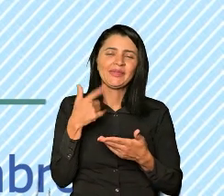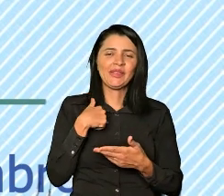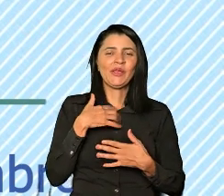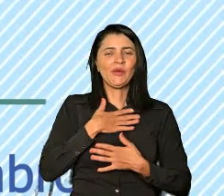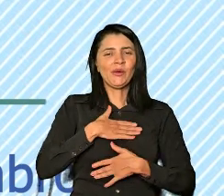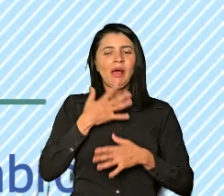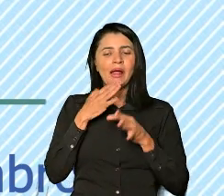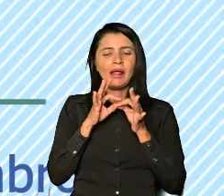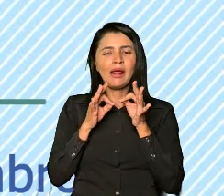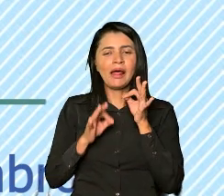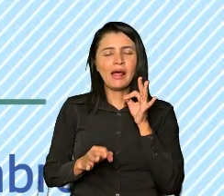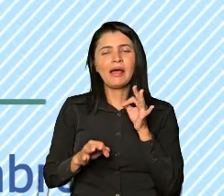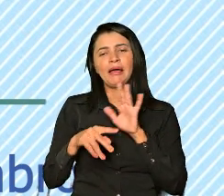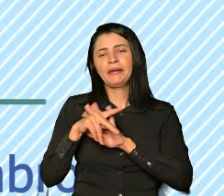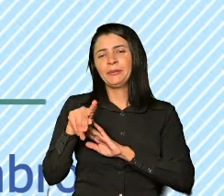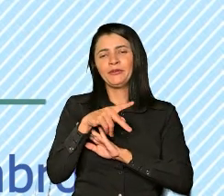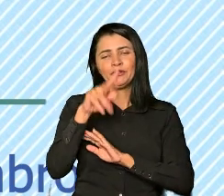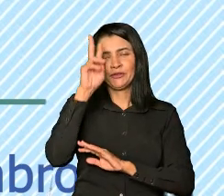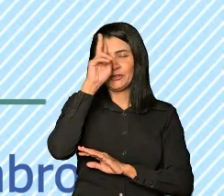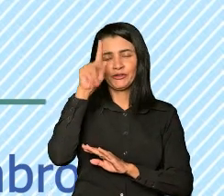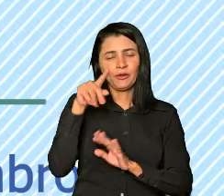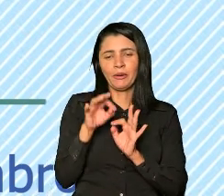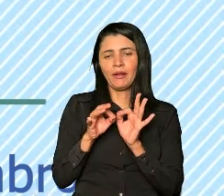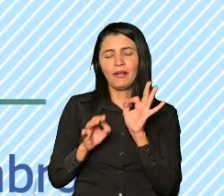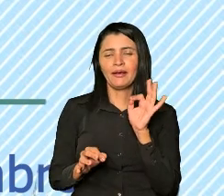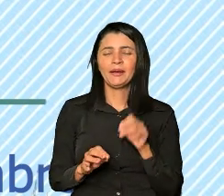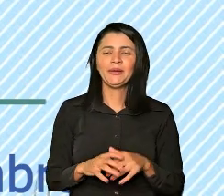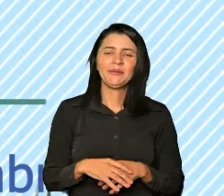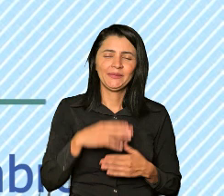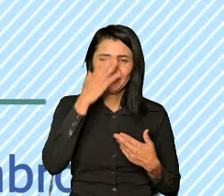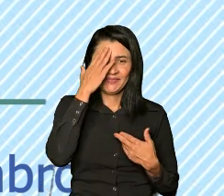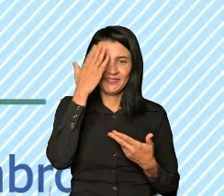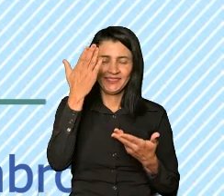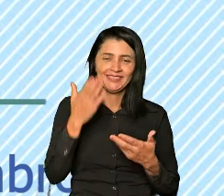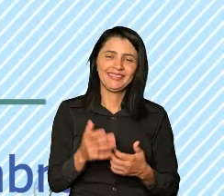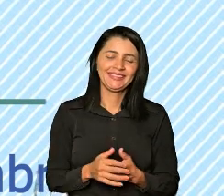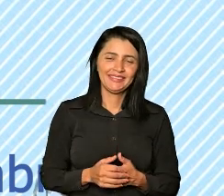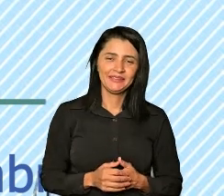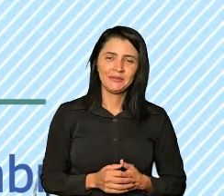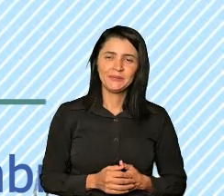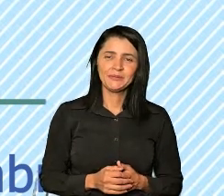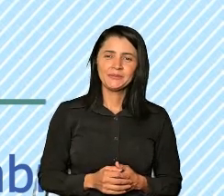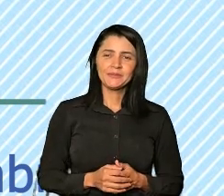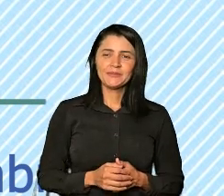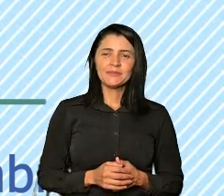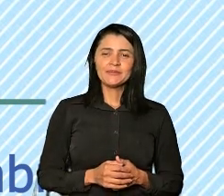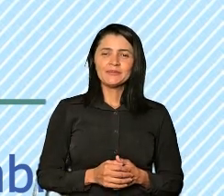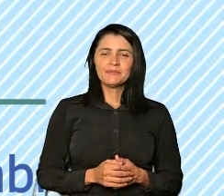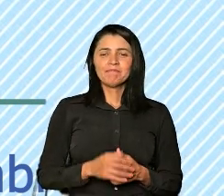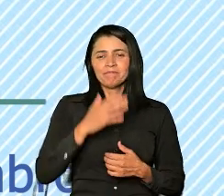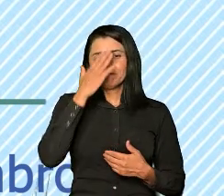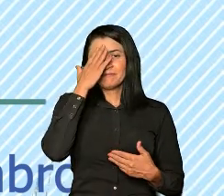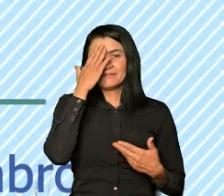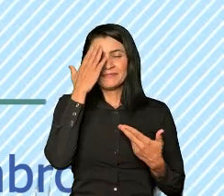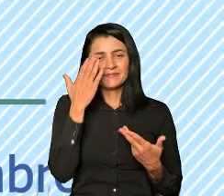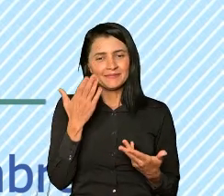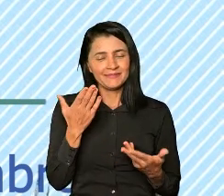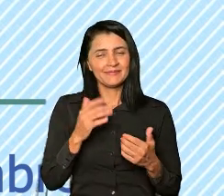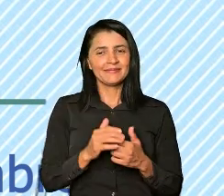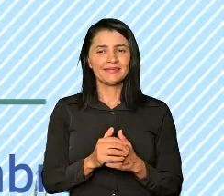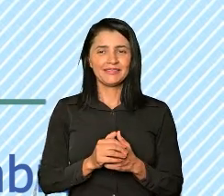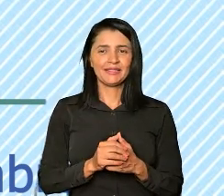de falar de mal. É mal de professor de história. Obrigado a todos e a todas. Muito